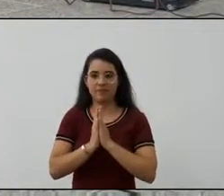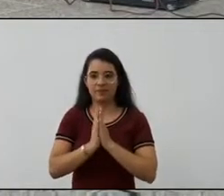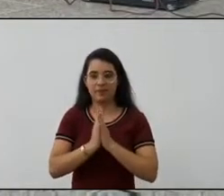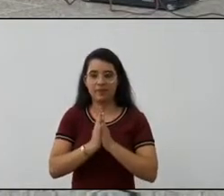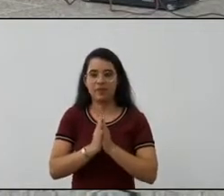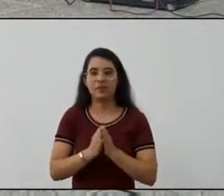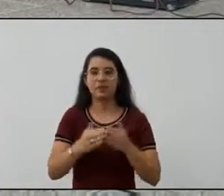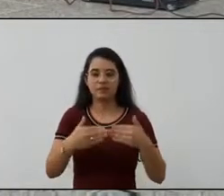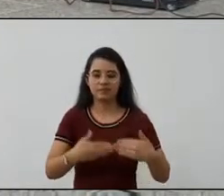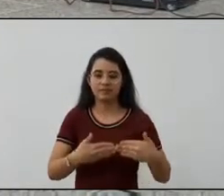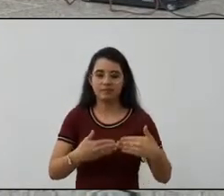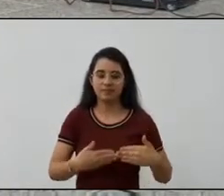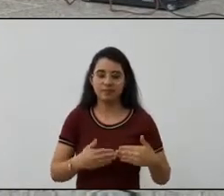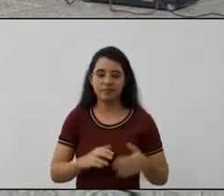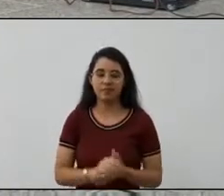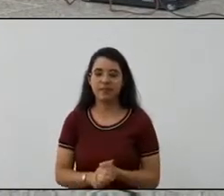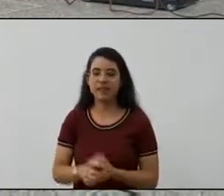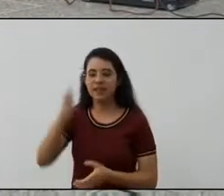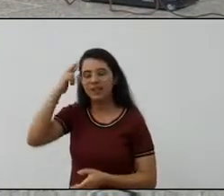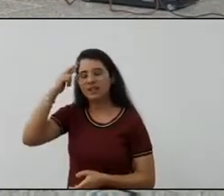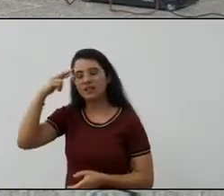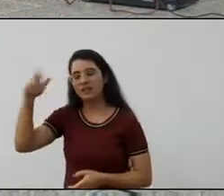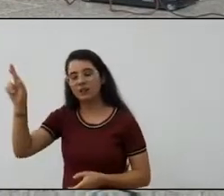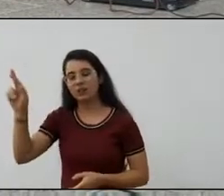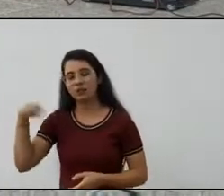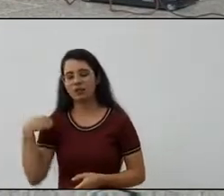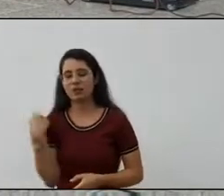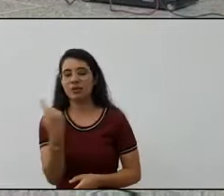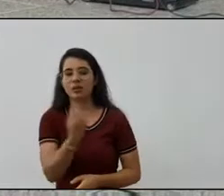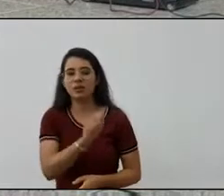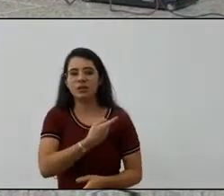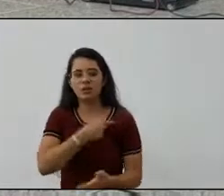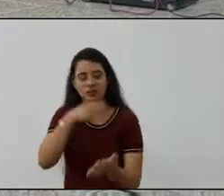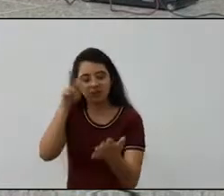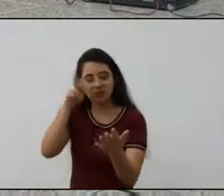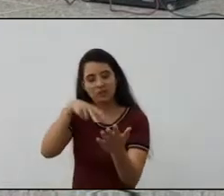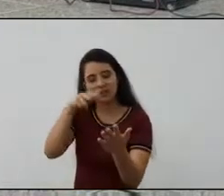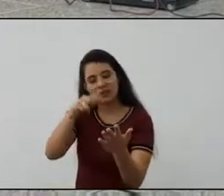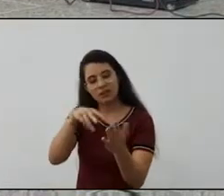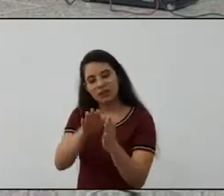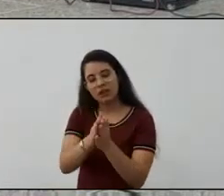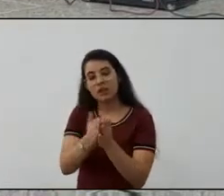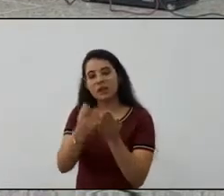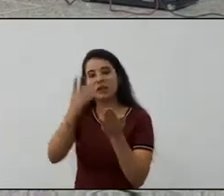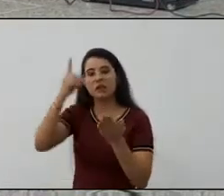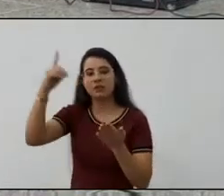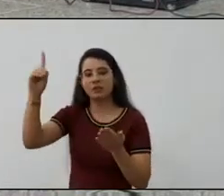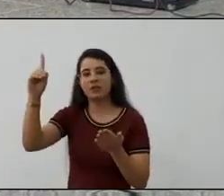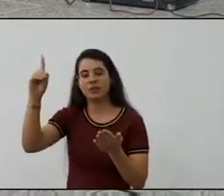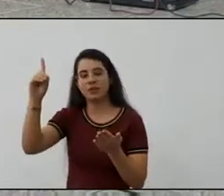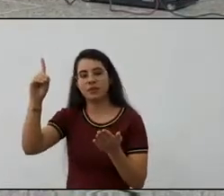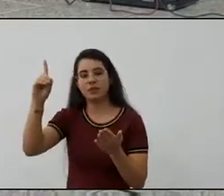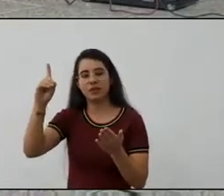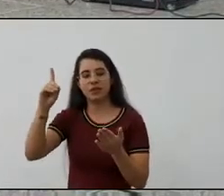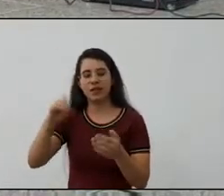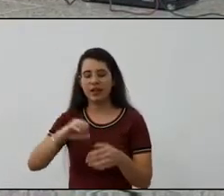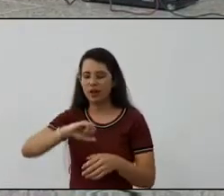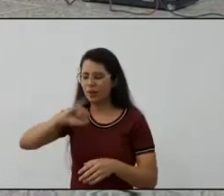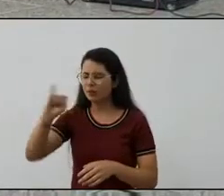de fazer a leitura da tua palavra, Senhor. A tua palavra é o momento mais importante desse